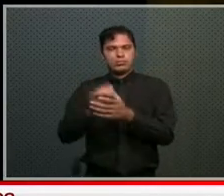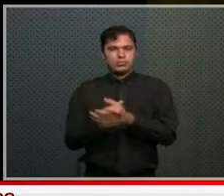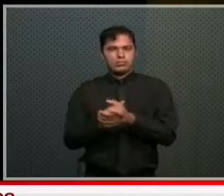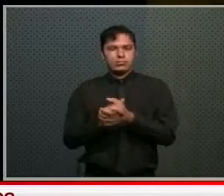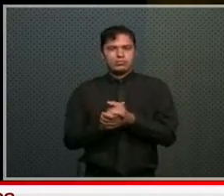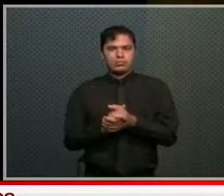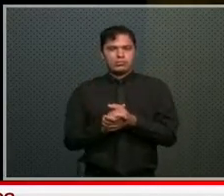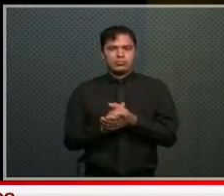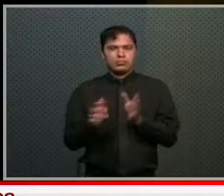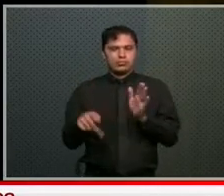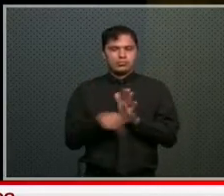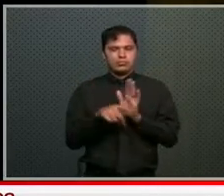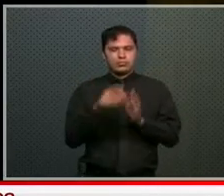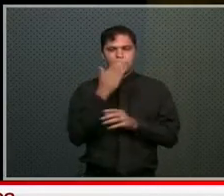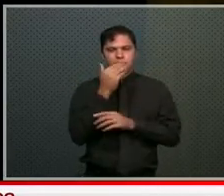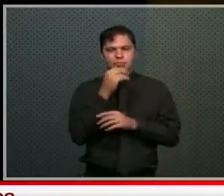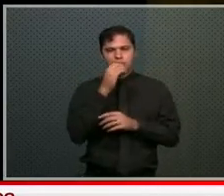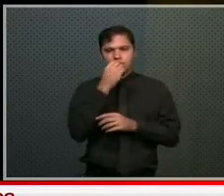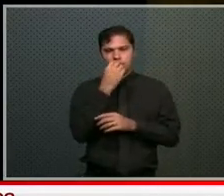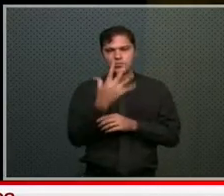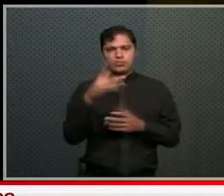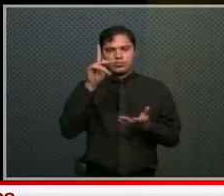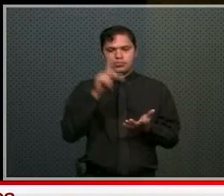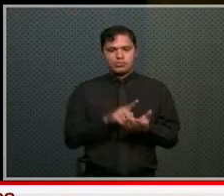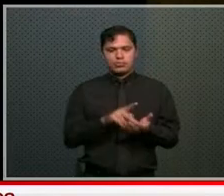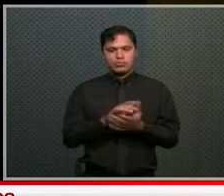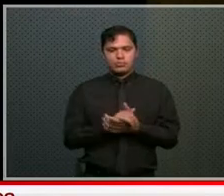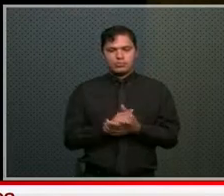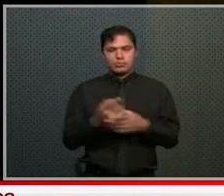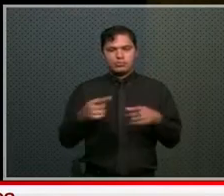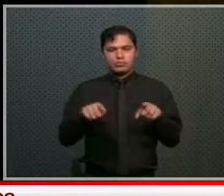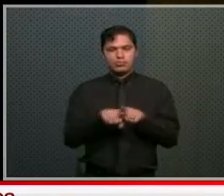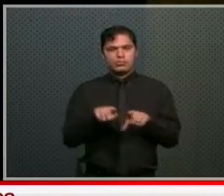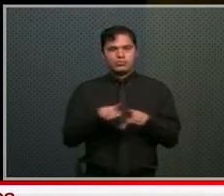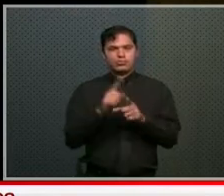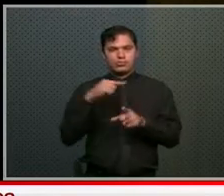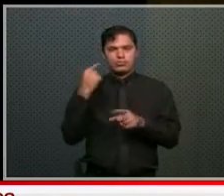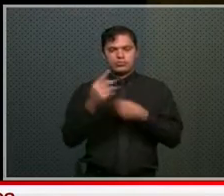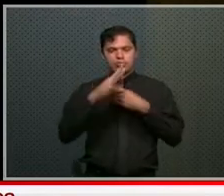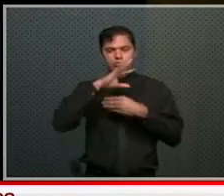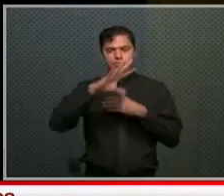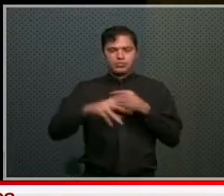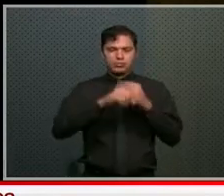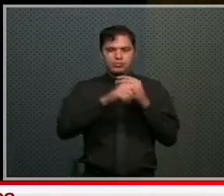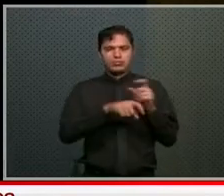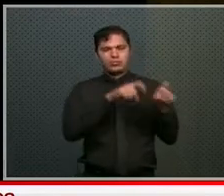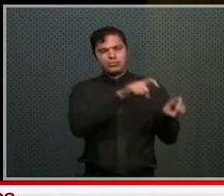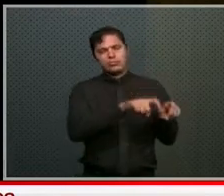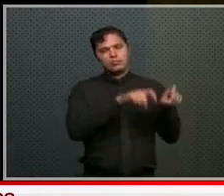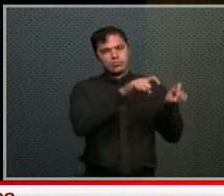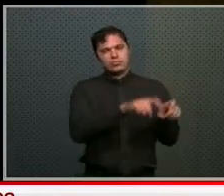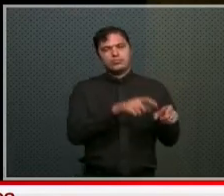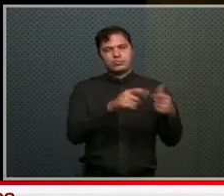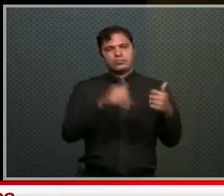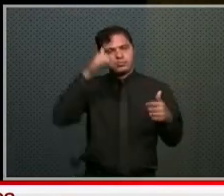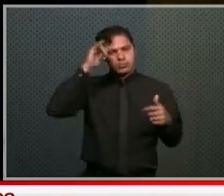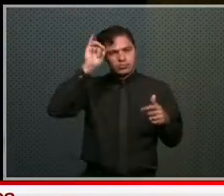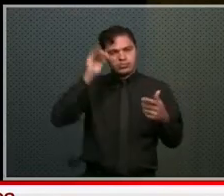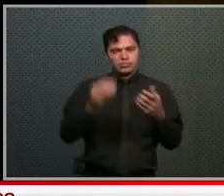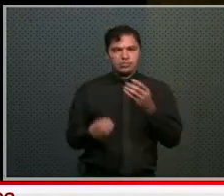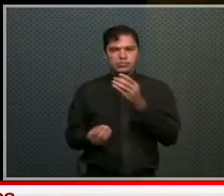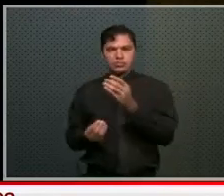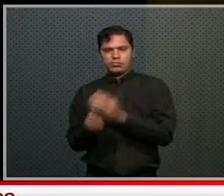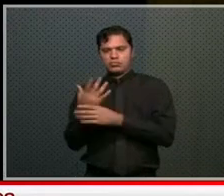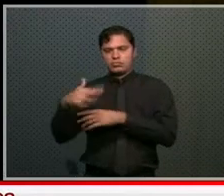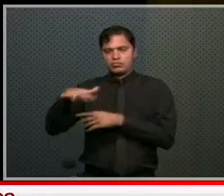ofertar alimento de qualidade mas também nós contribuímos com a pecuária ao introduzir a forrageira que